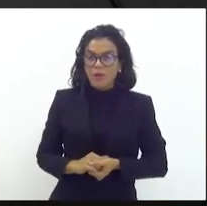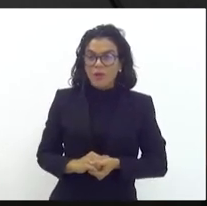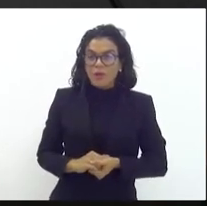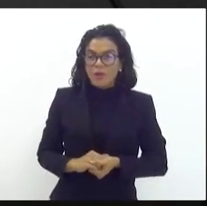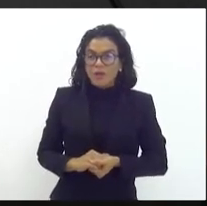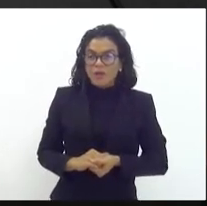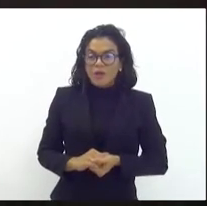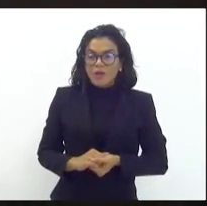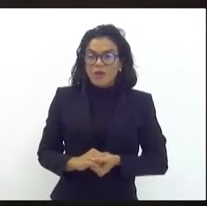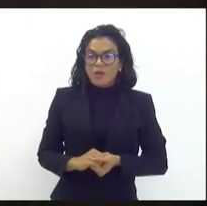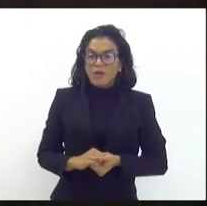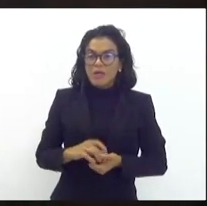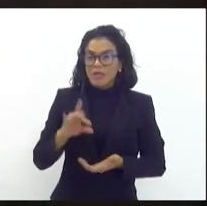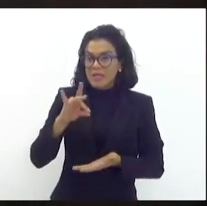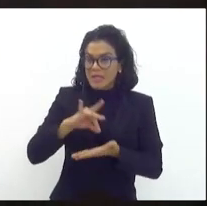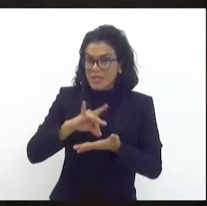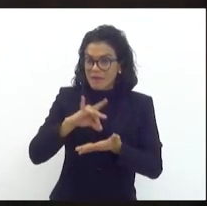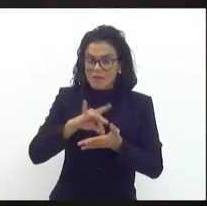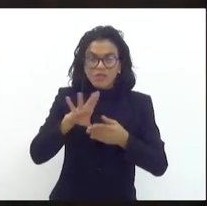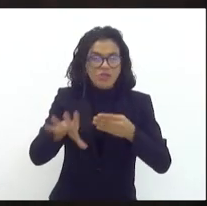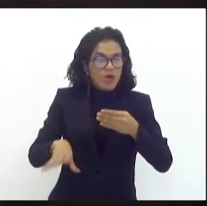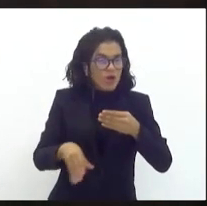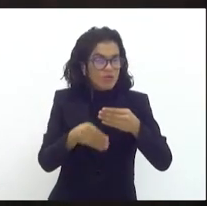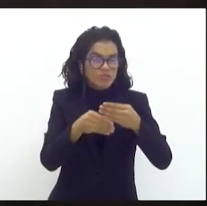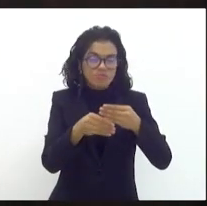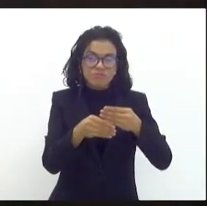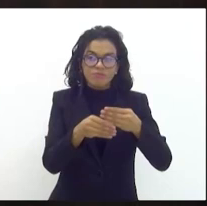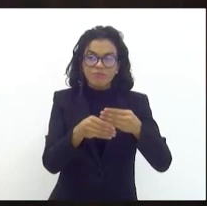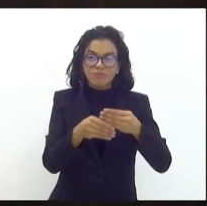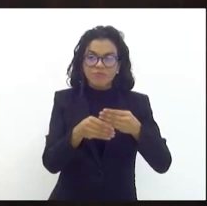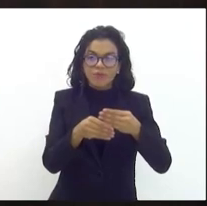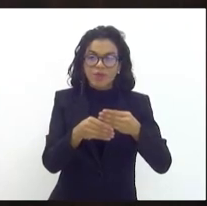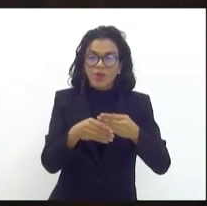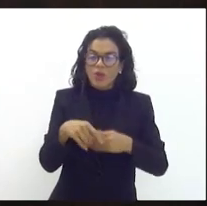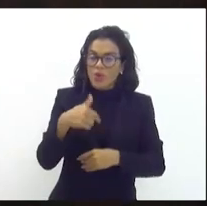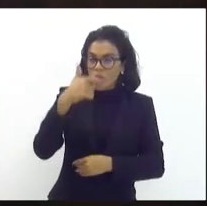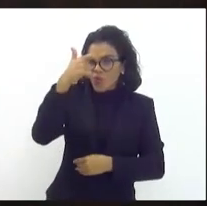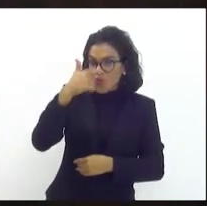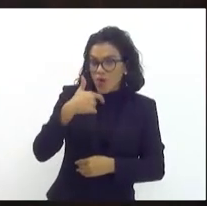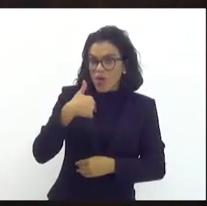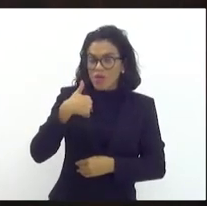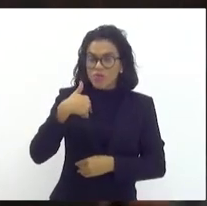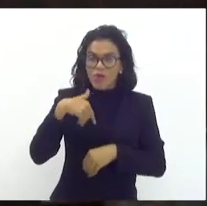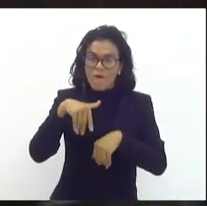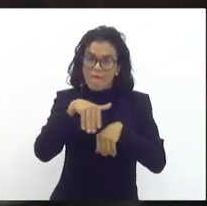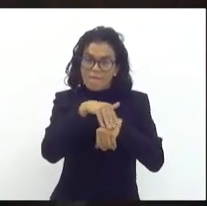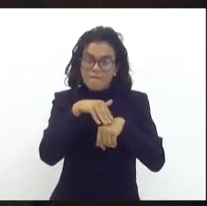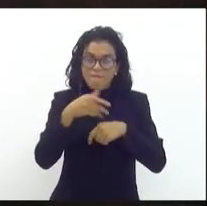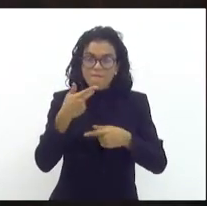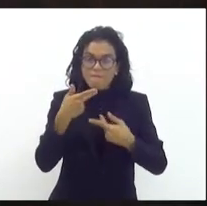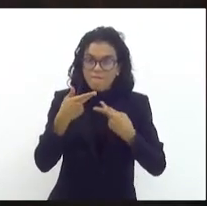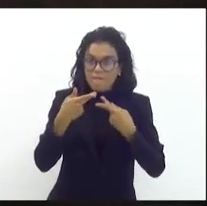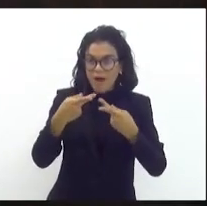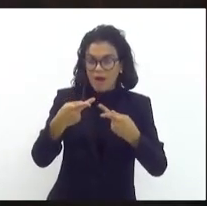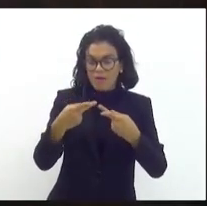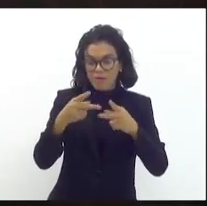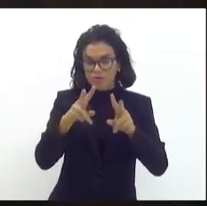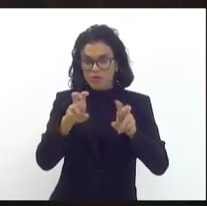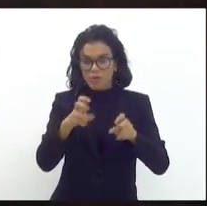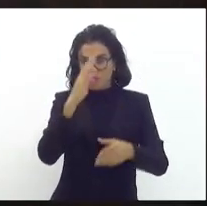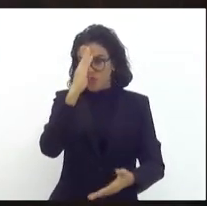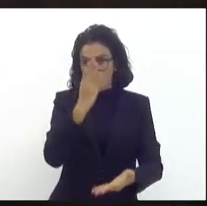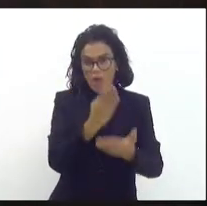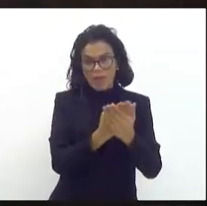só queria fazer observação quando eu falo de eu não acredito na nas outras